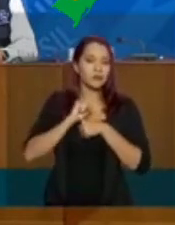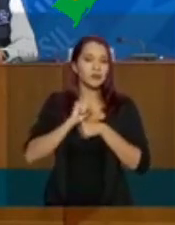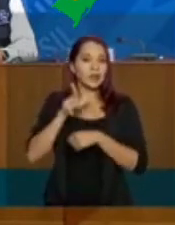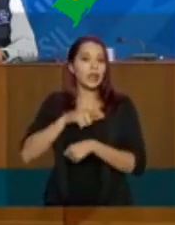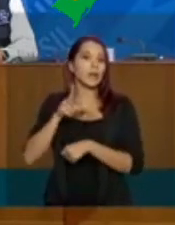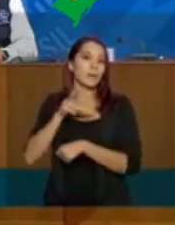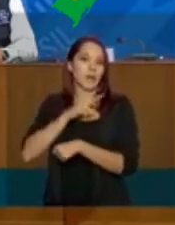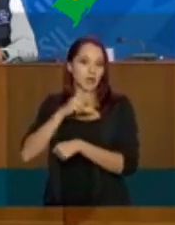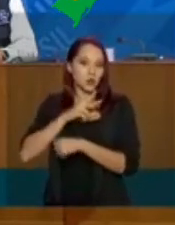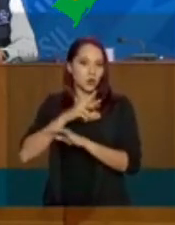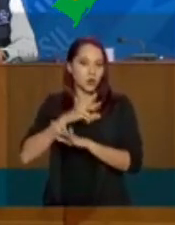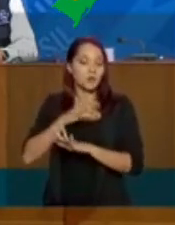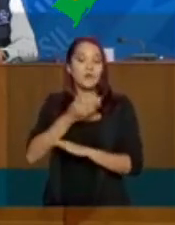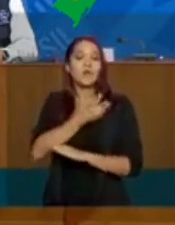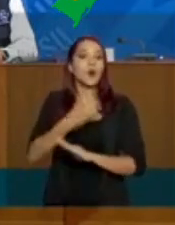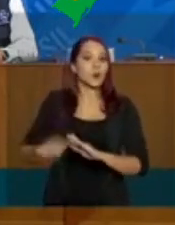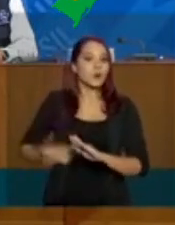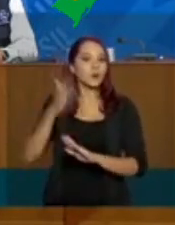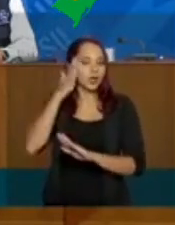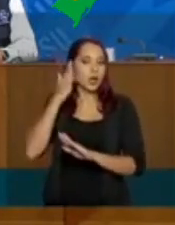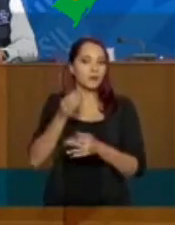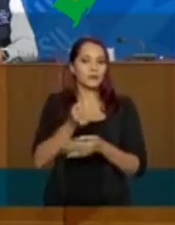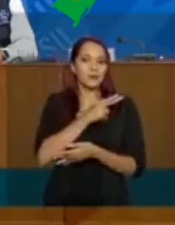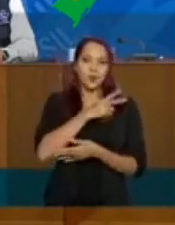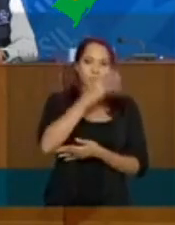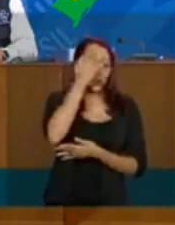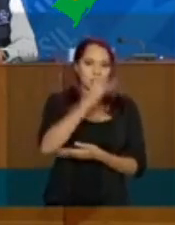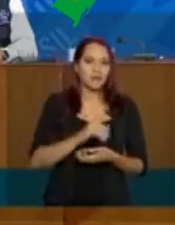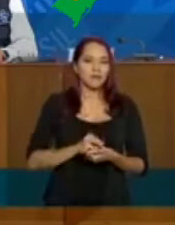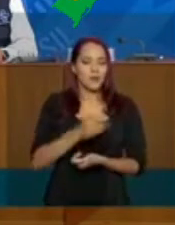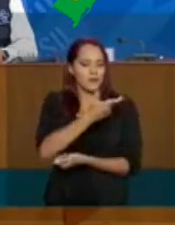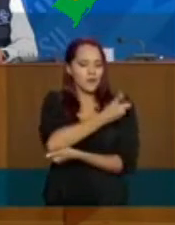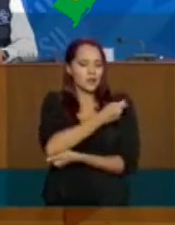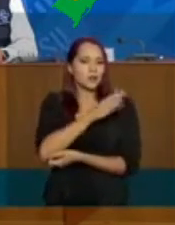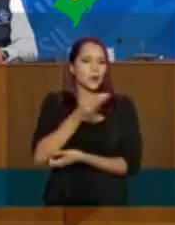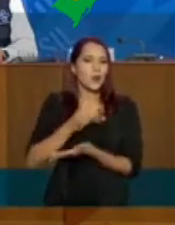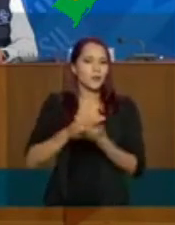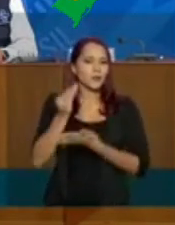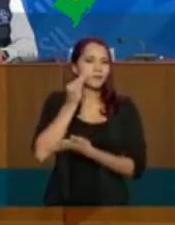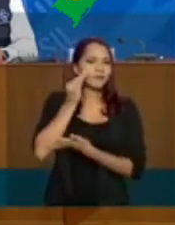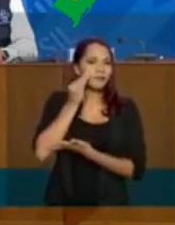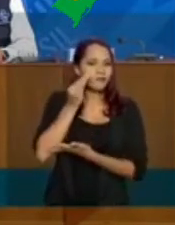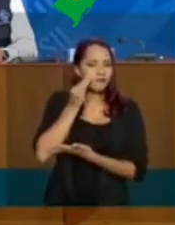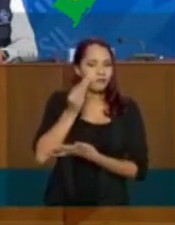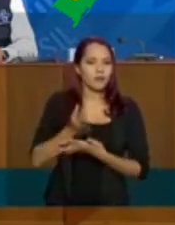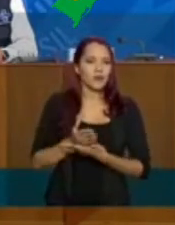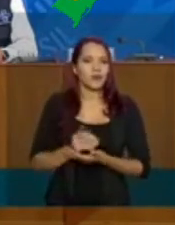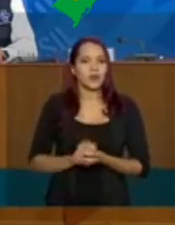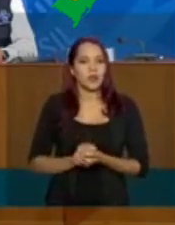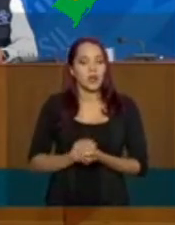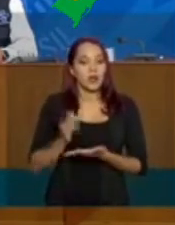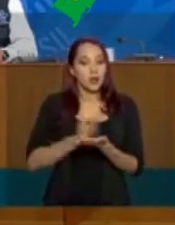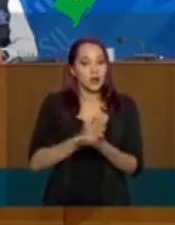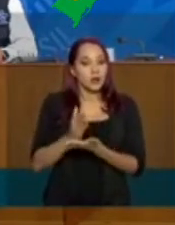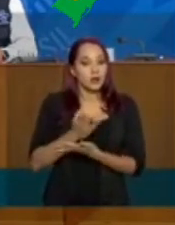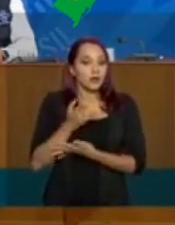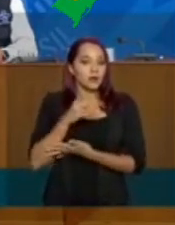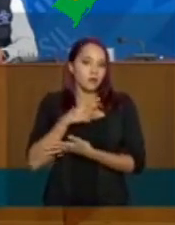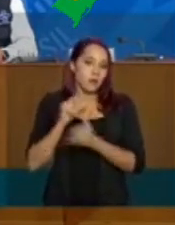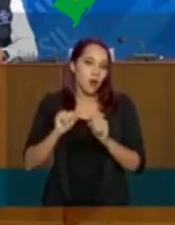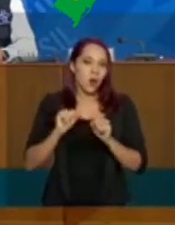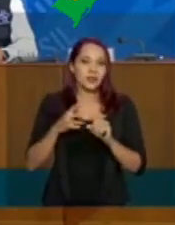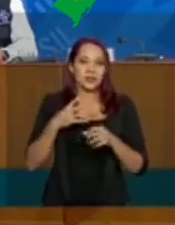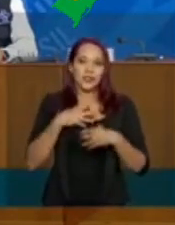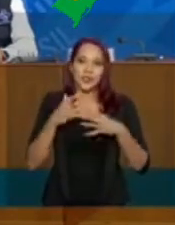pública. A questão da vacina, começa já o teste em alguns lugares, algumas delas podem nos